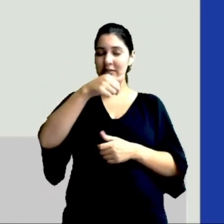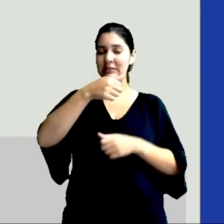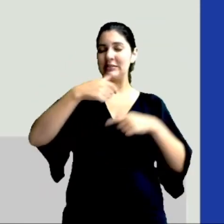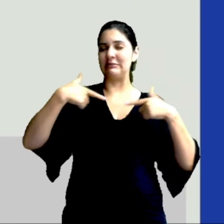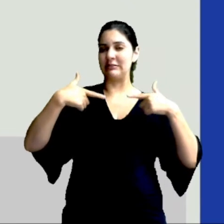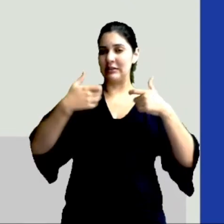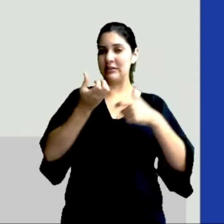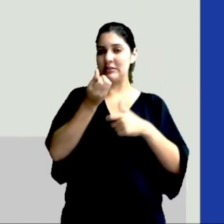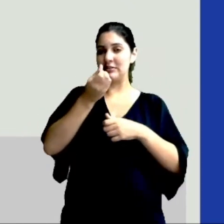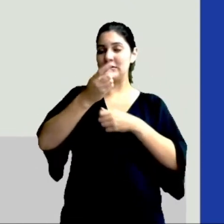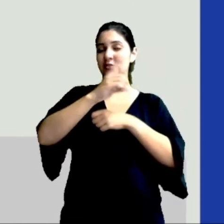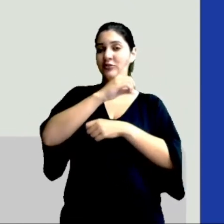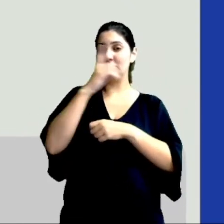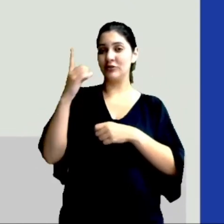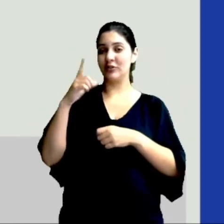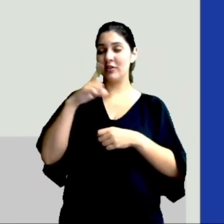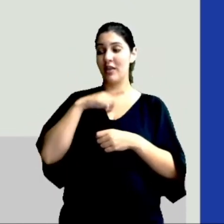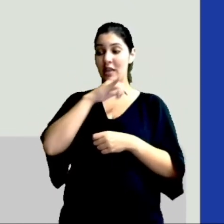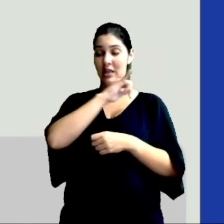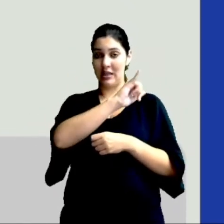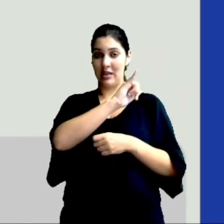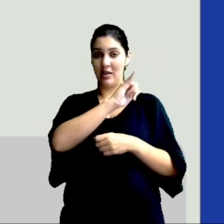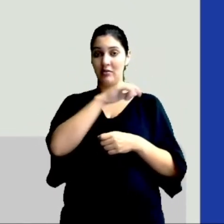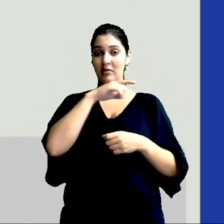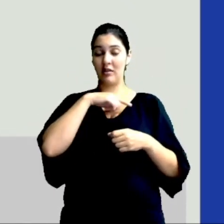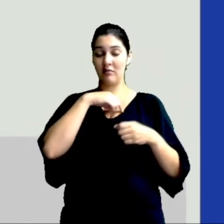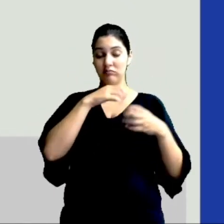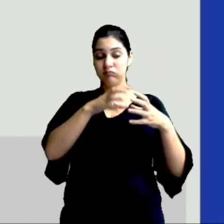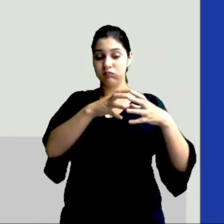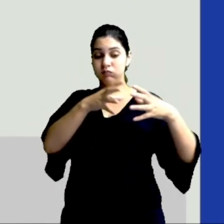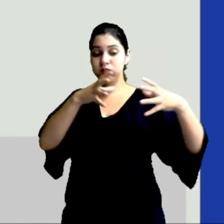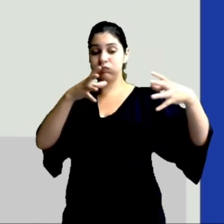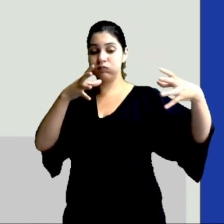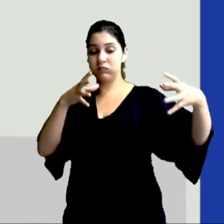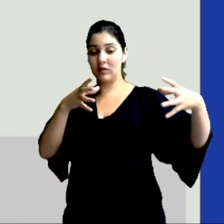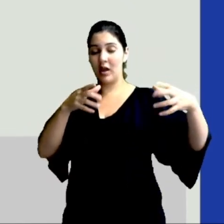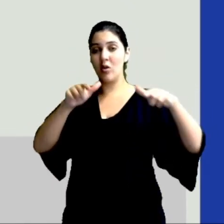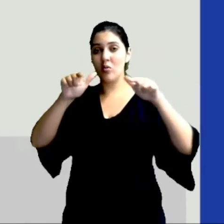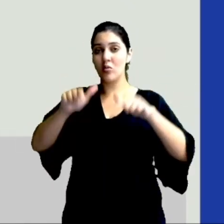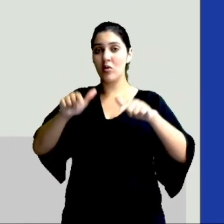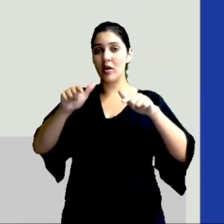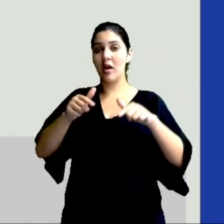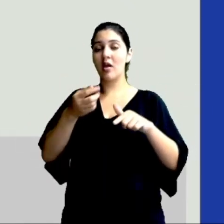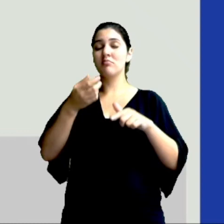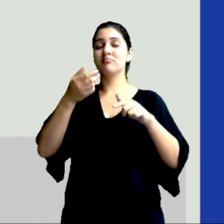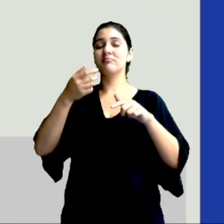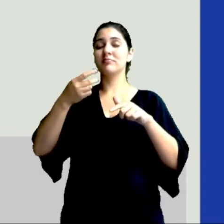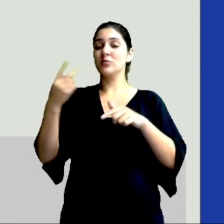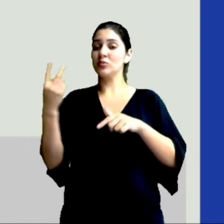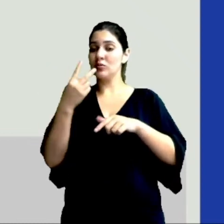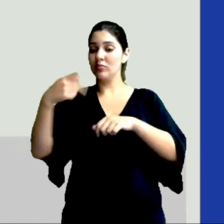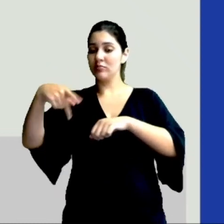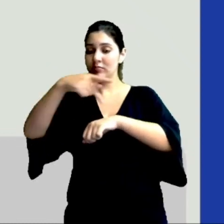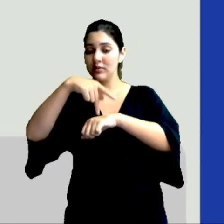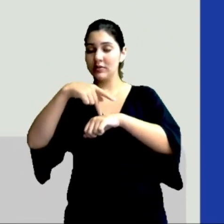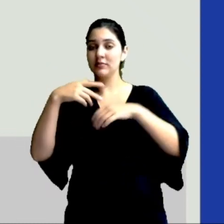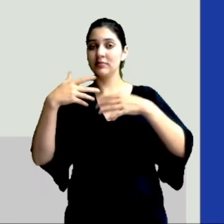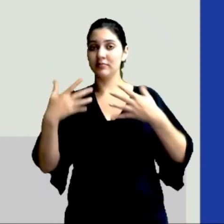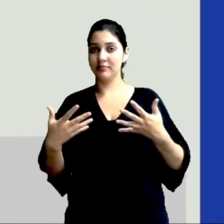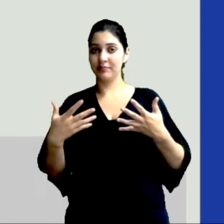israelenses, Israel ocupou parte da Síria, das colinas de Golã, que se localiza na fronteira entre os dois países.